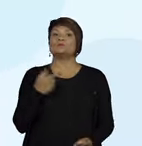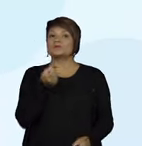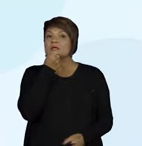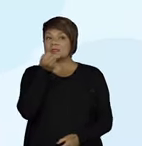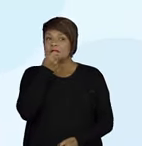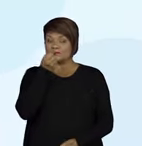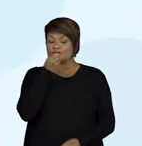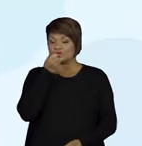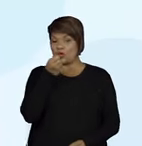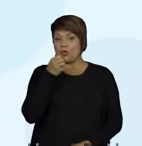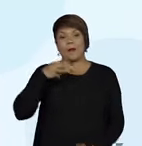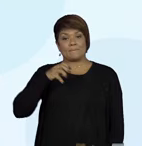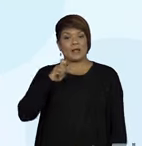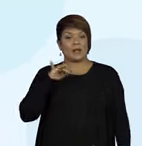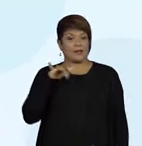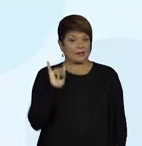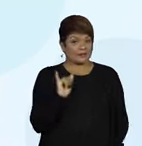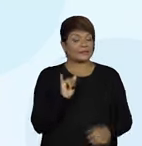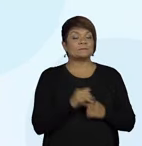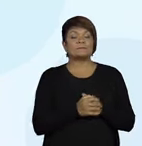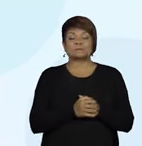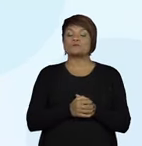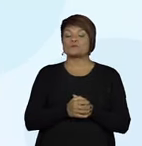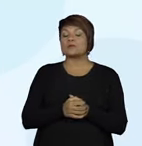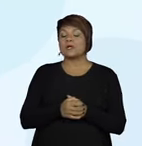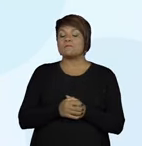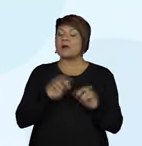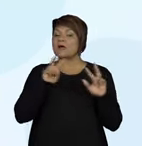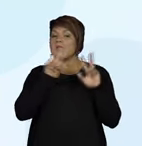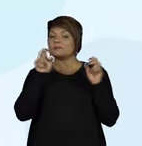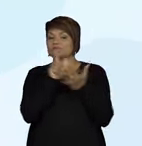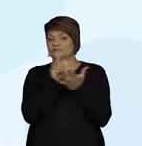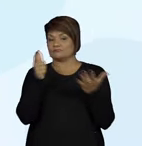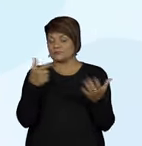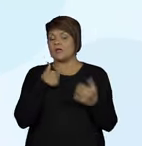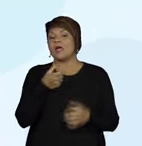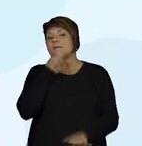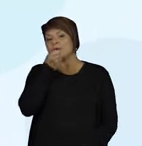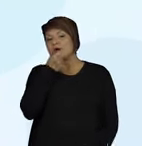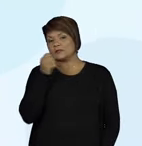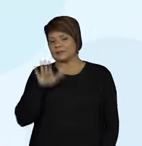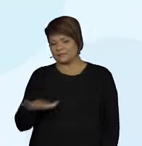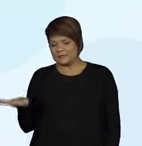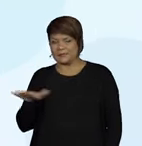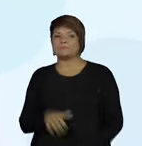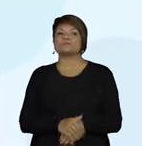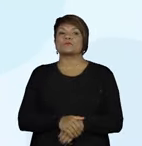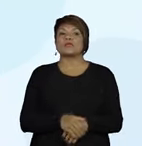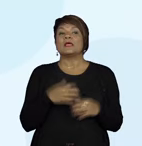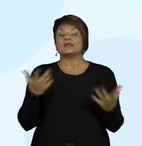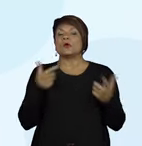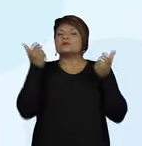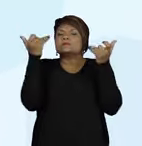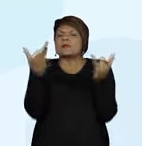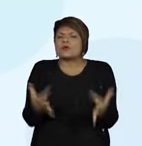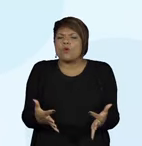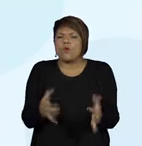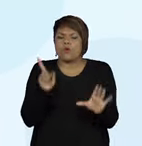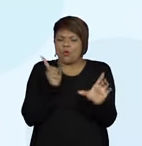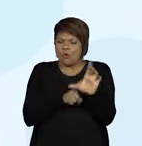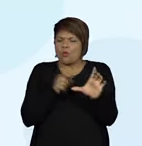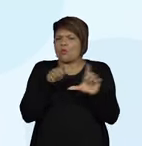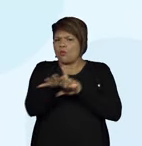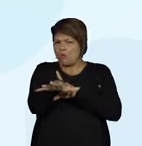sessão Repórter Mirim. Mari falou sobre o seu canal Manual do Mundo no